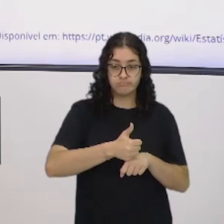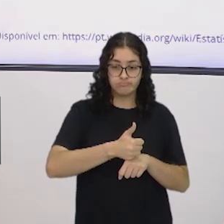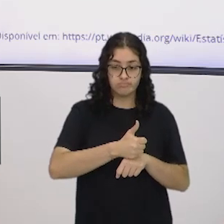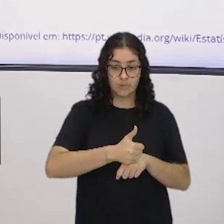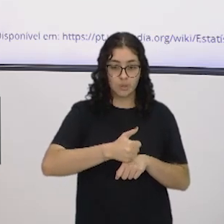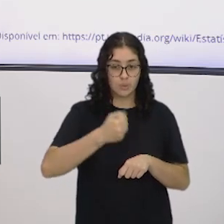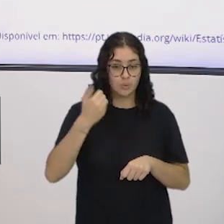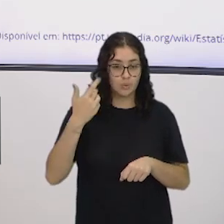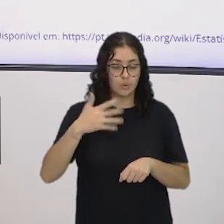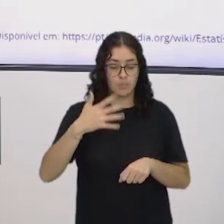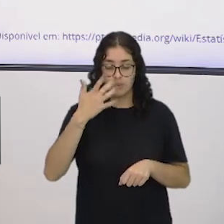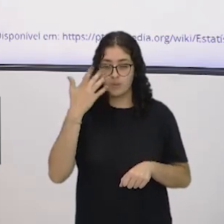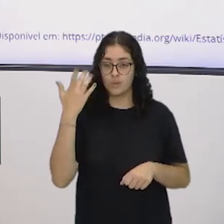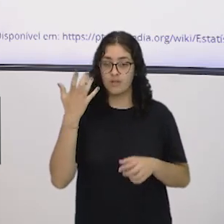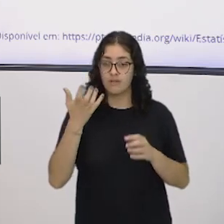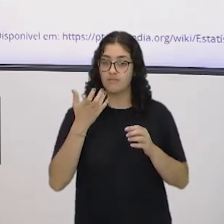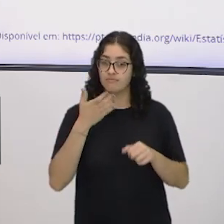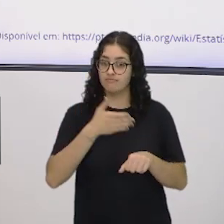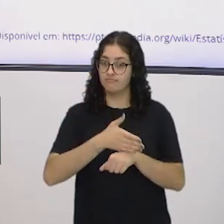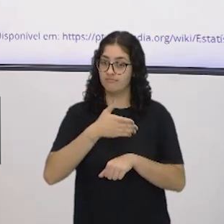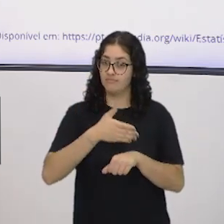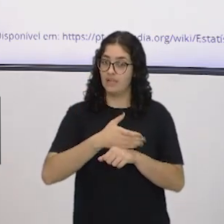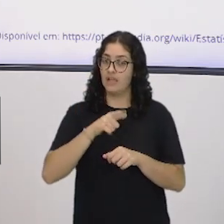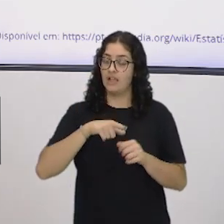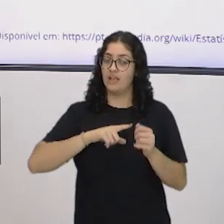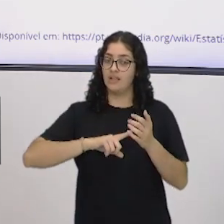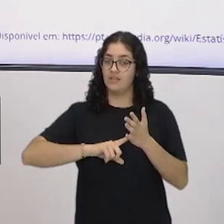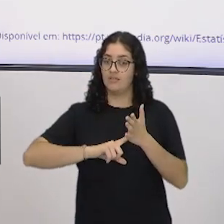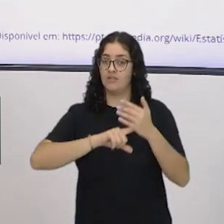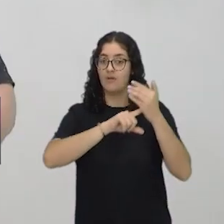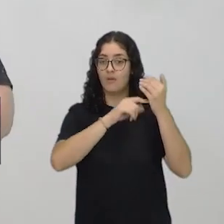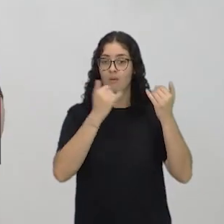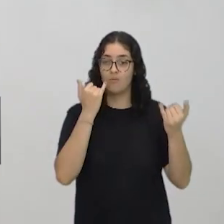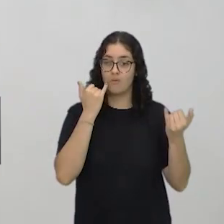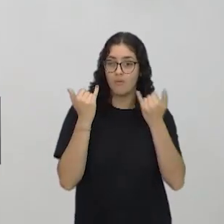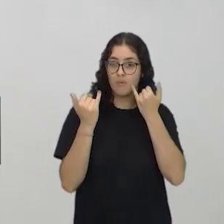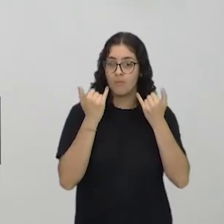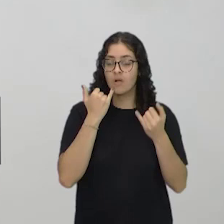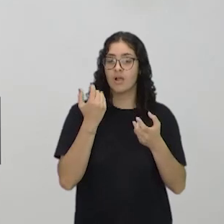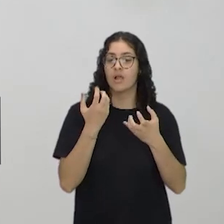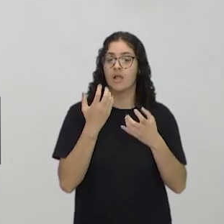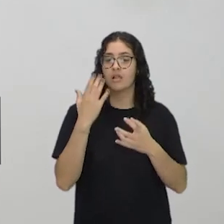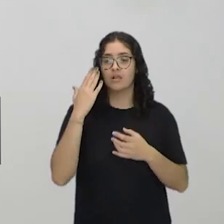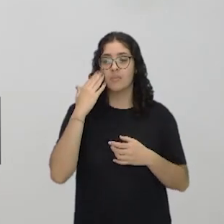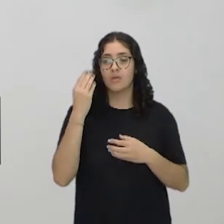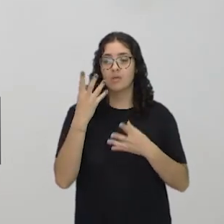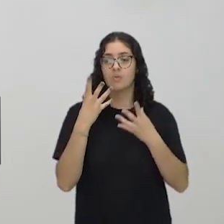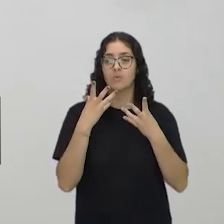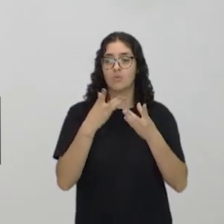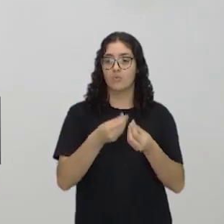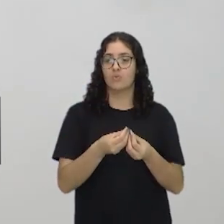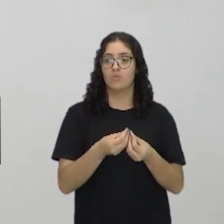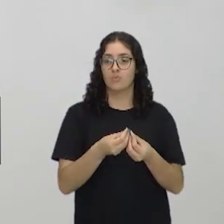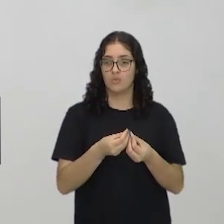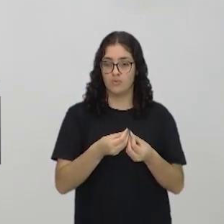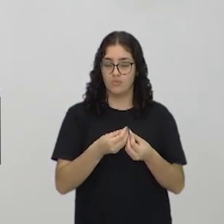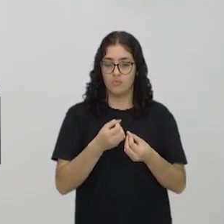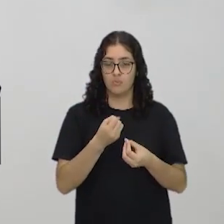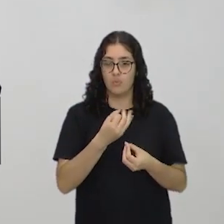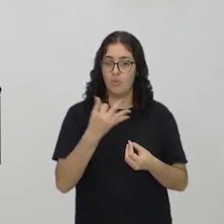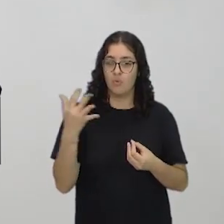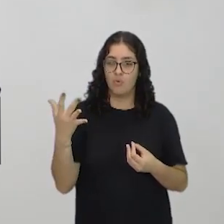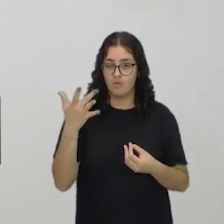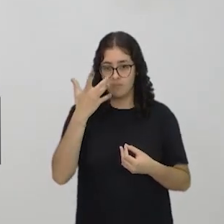alta agora, né? Dentro da tecnologia da informação. Sim, porque a gente quer saber tudo sobre tudo. Então, quantas